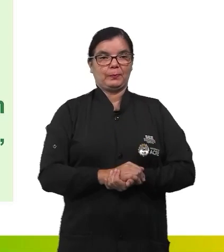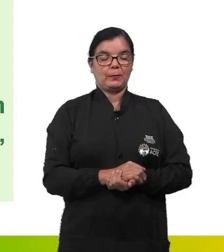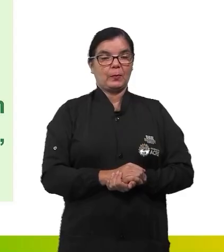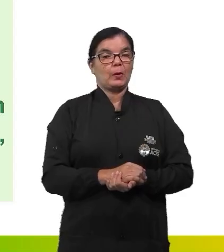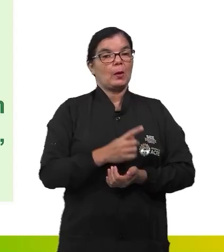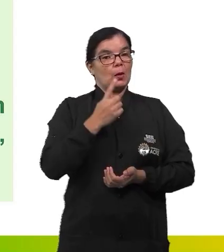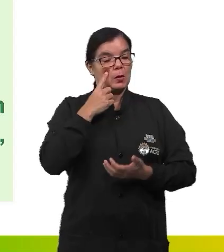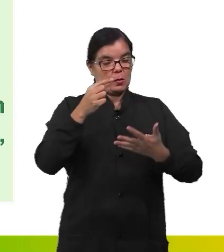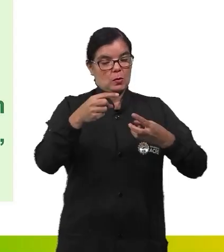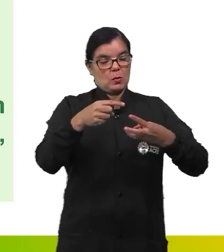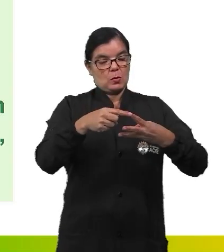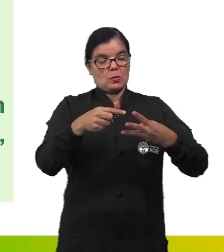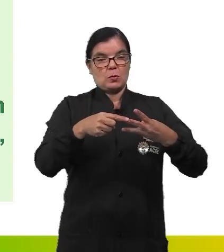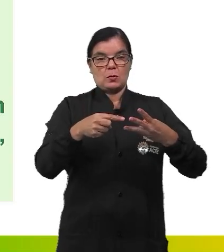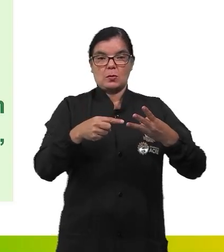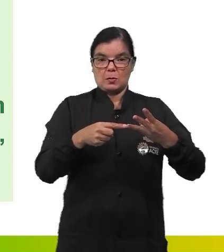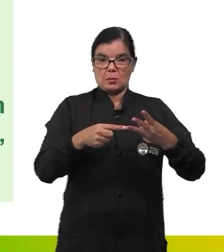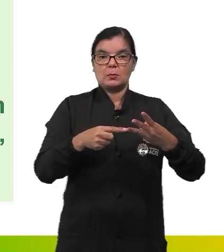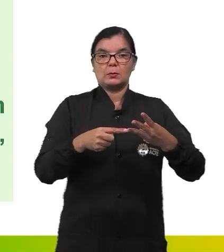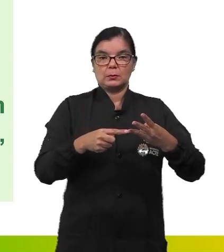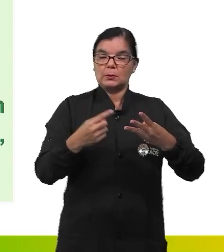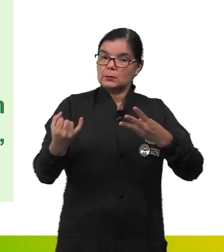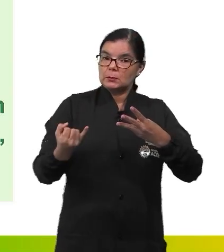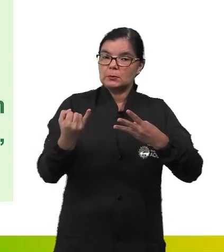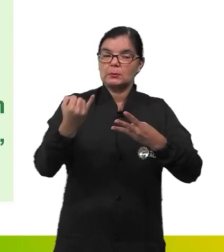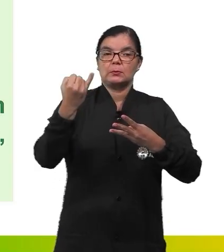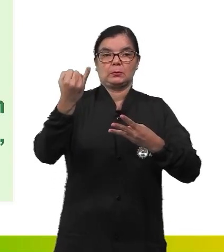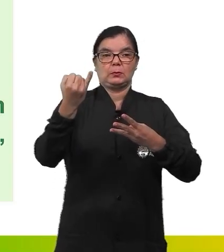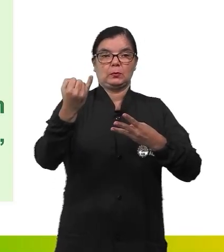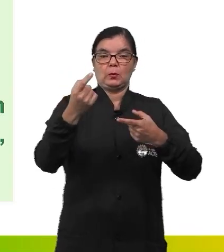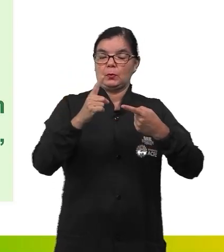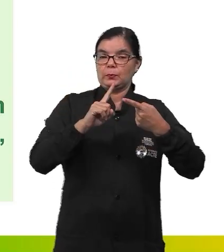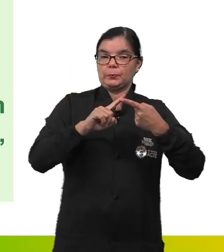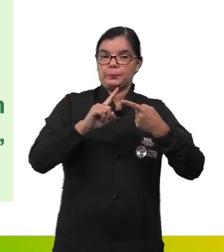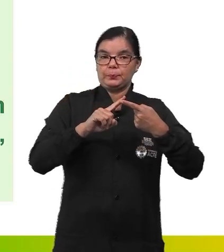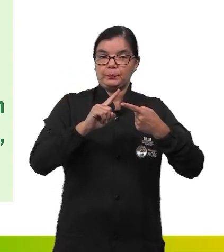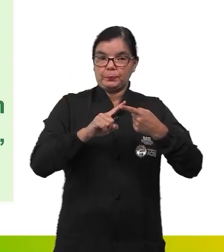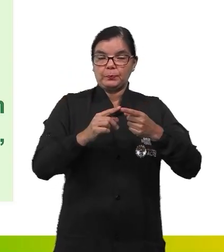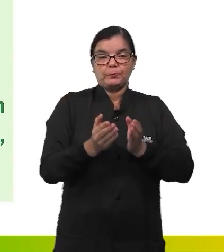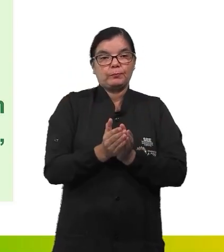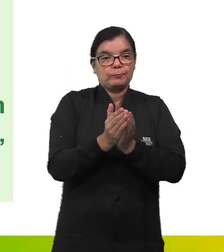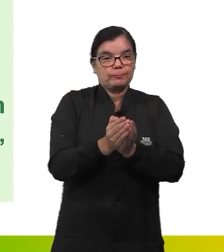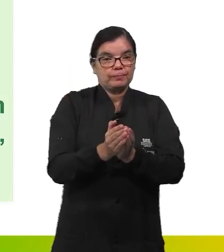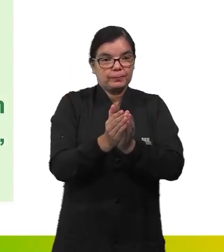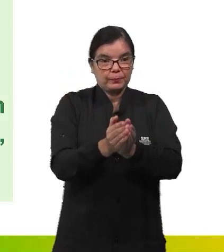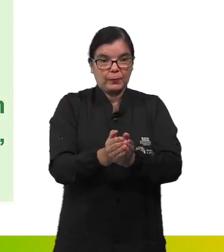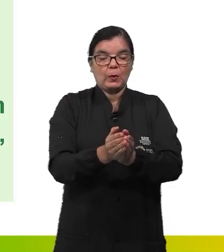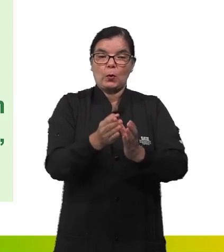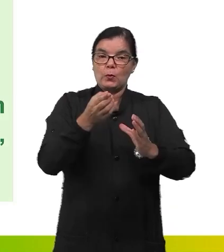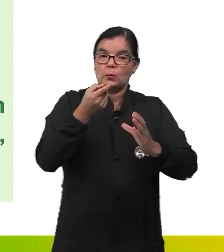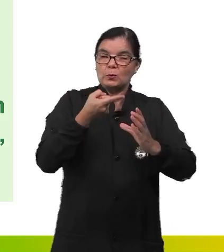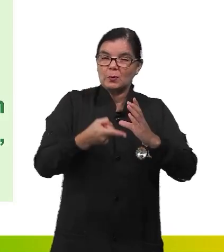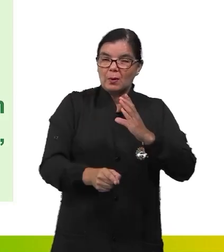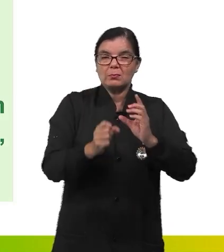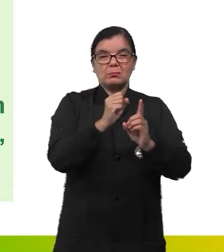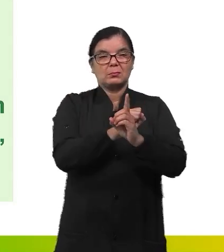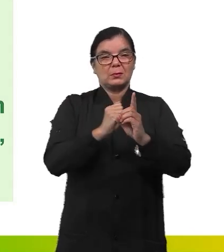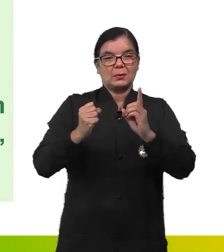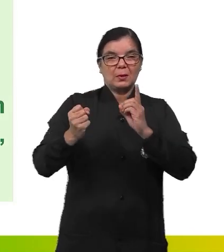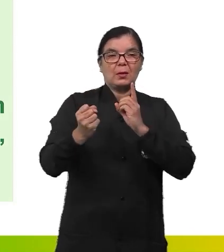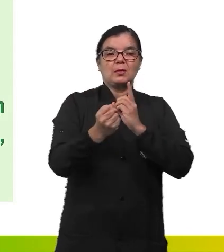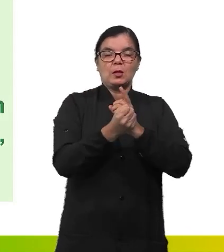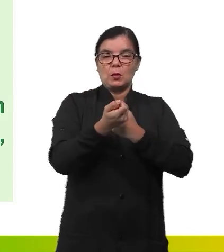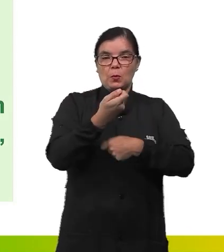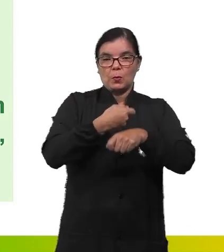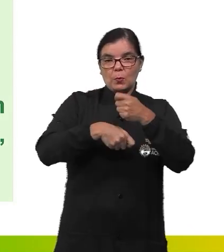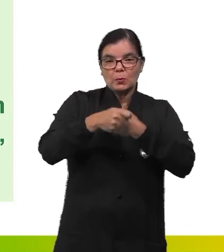podemos elencar aí 3 principais impactos, pessoal. Em primeiro lugar, tem a expansão marítima com efeitos profundos na